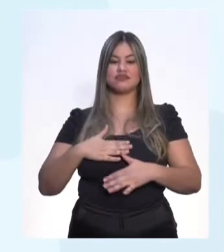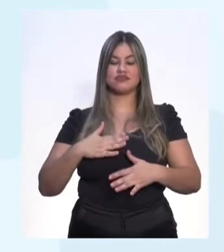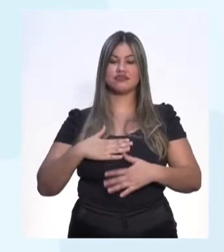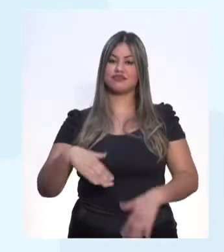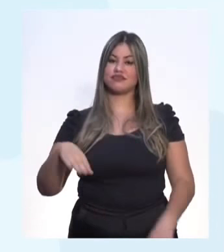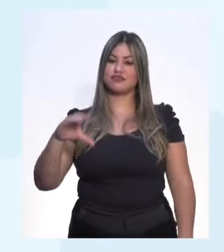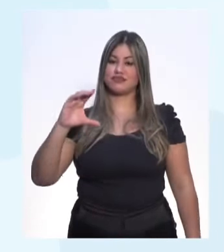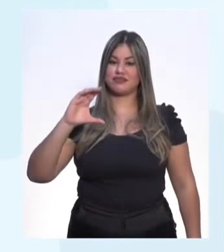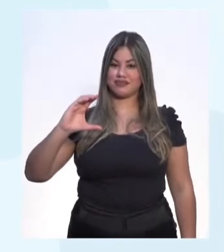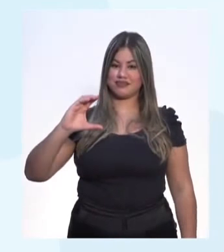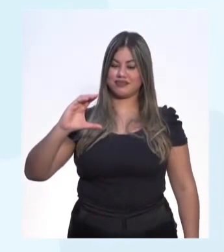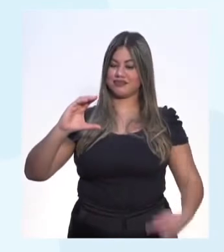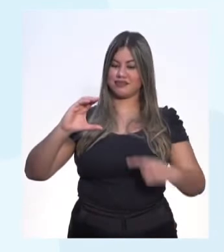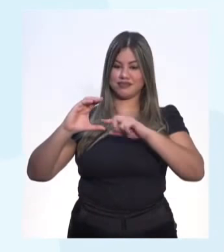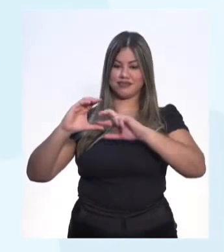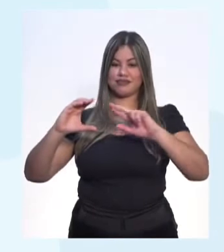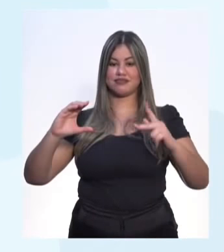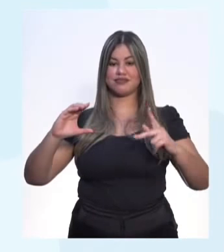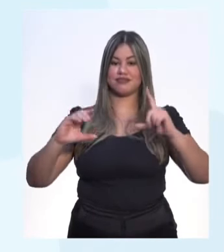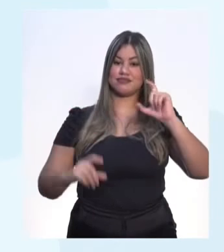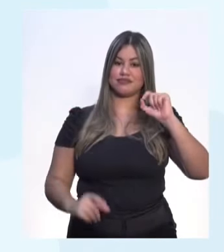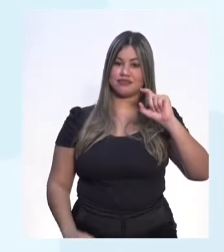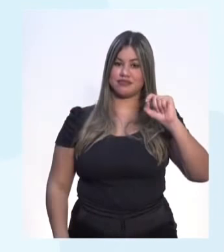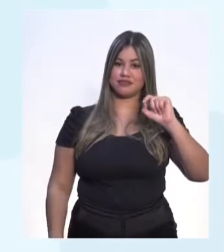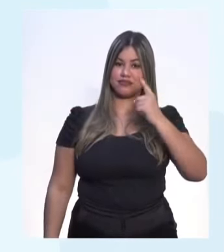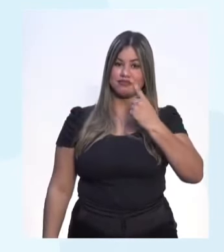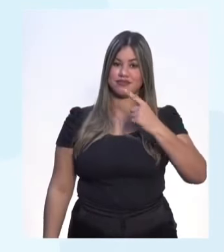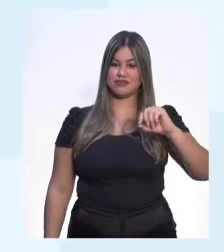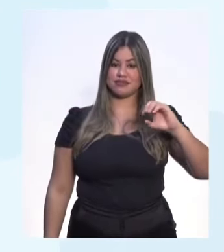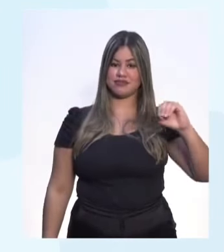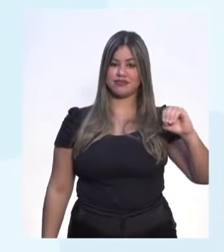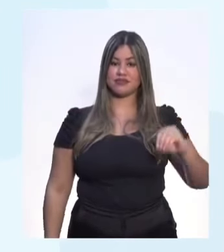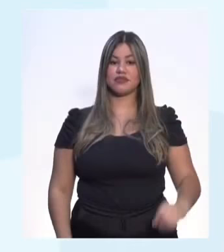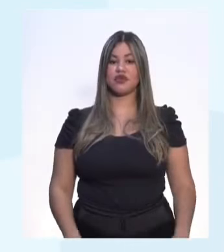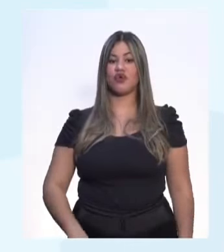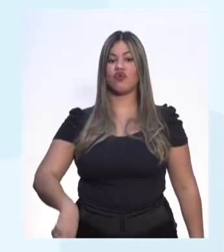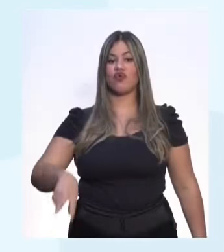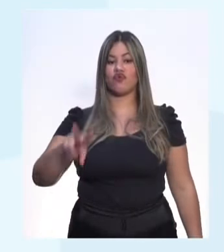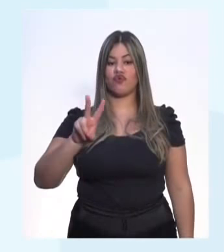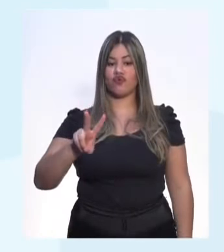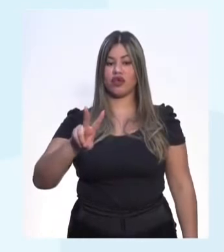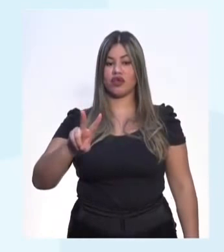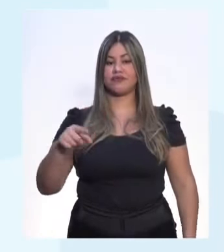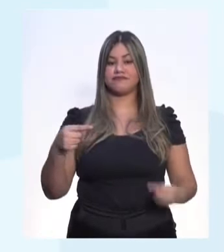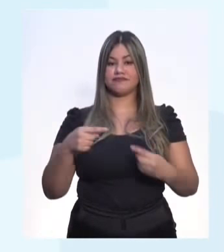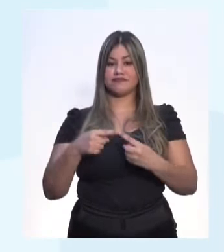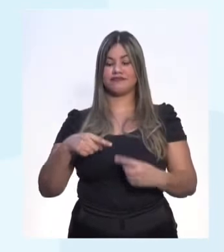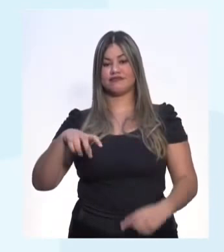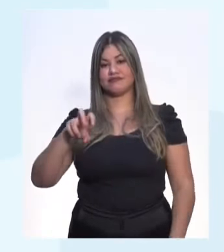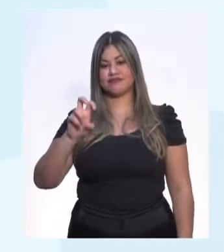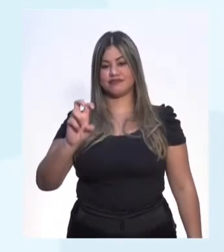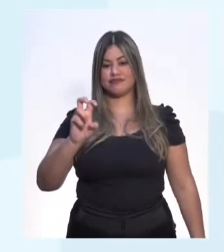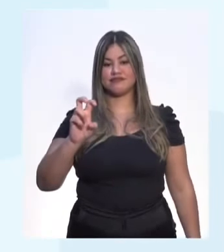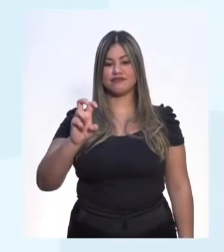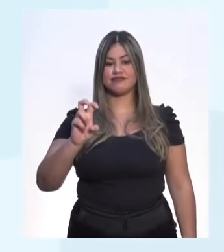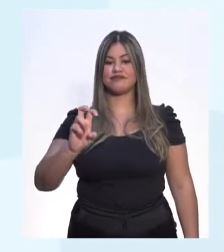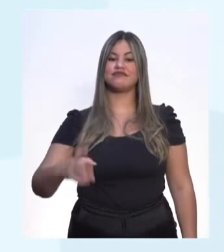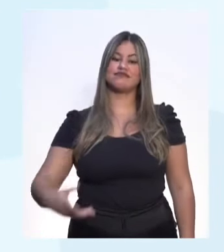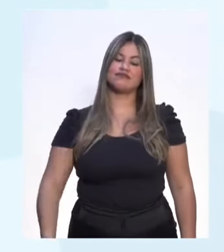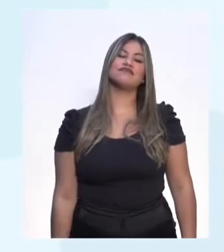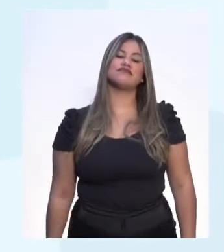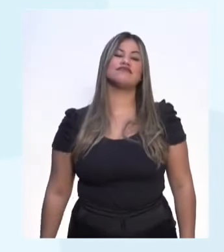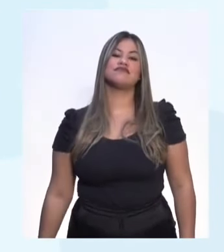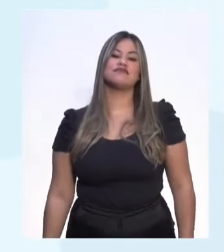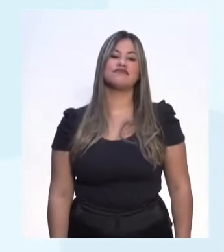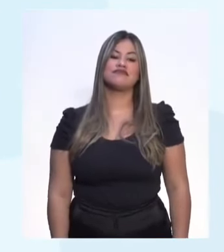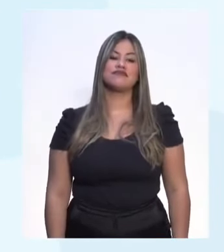apresenta os em tá o ver representa 15 sair da ordem né tá o ver representa 15 bastante bastante comum